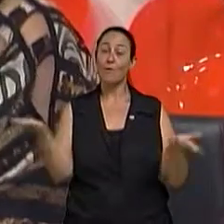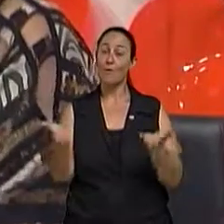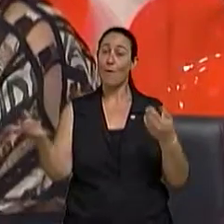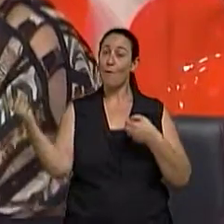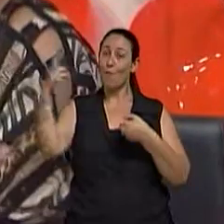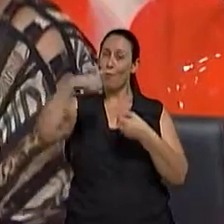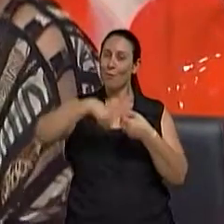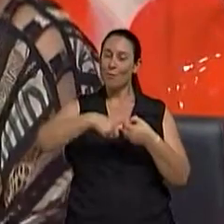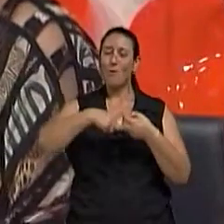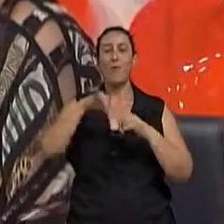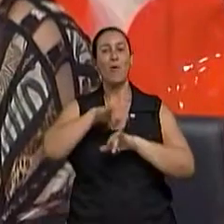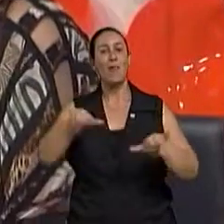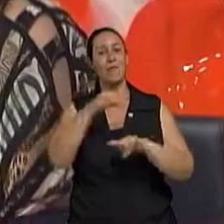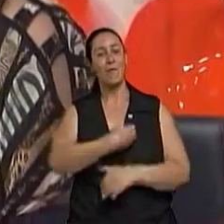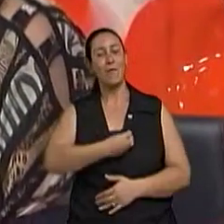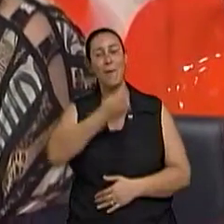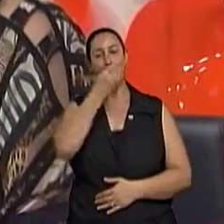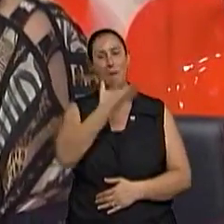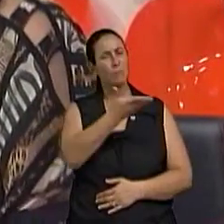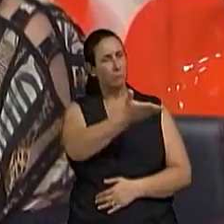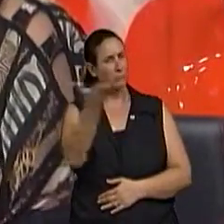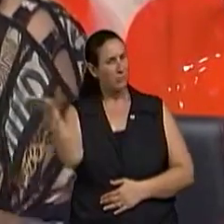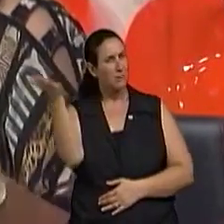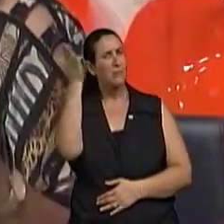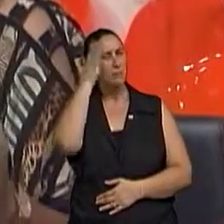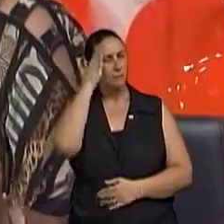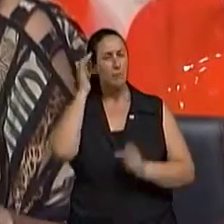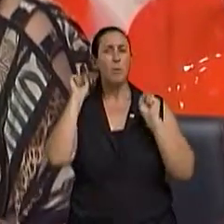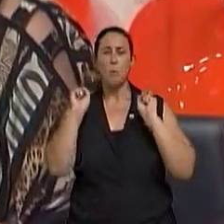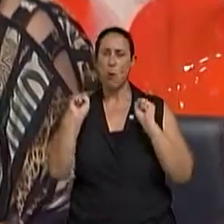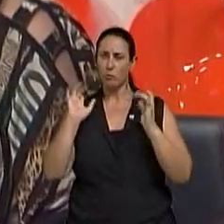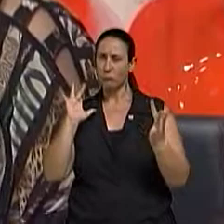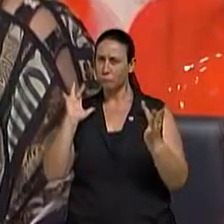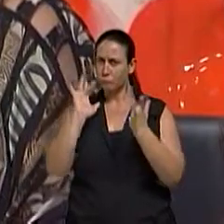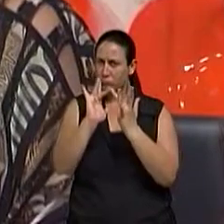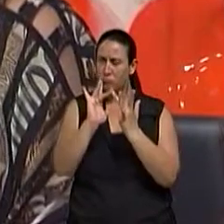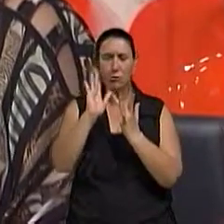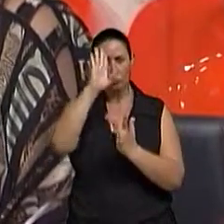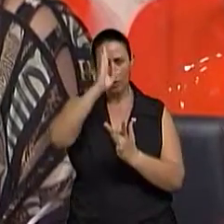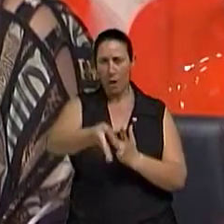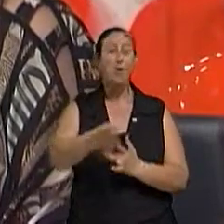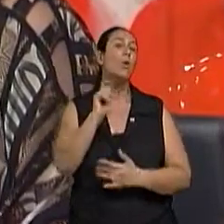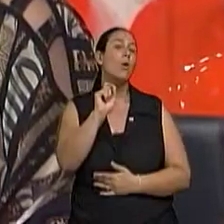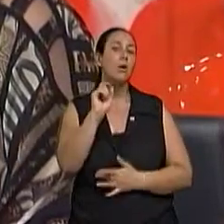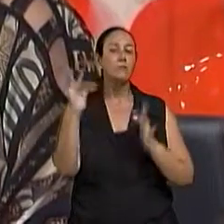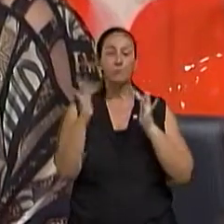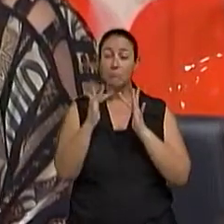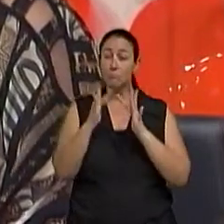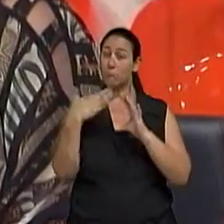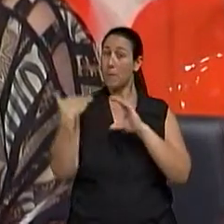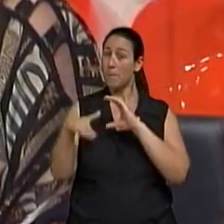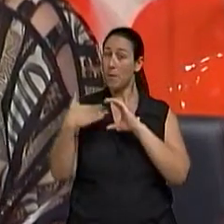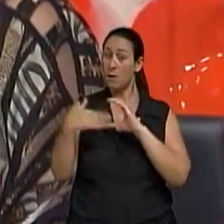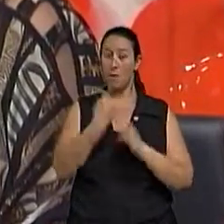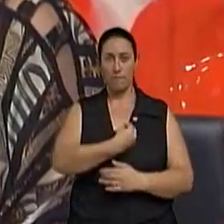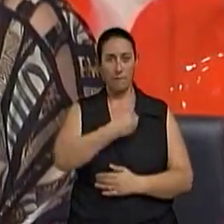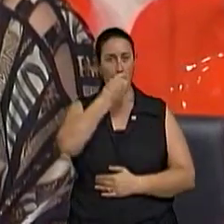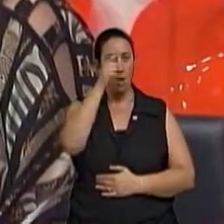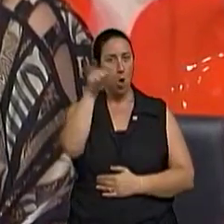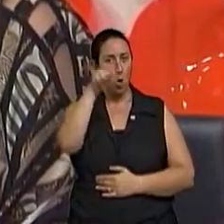Estamos de volta com o nosso Viva Bem e você sabe que pode ter uma conexão direta com a gente através do nosso e-mail